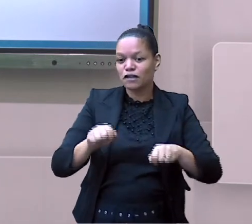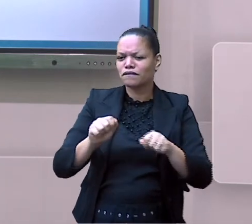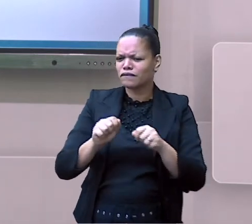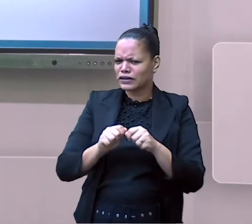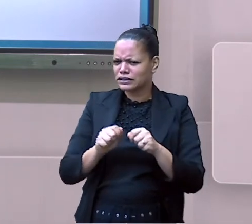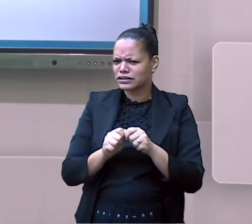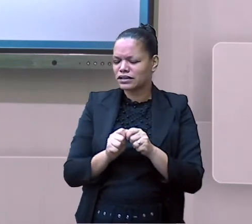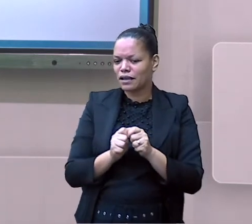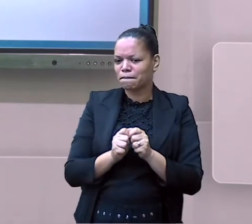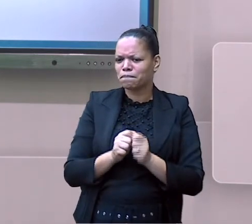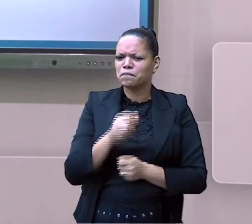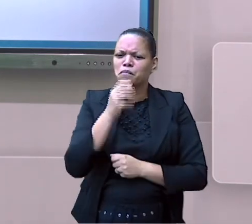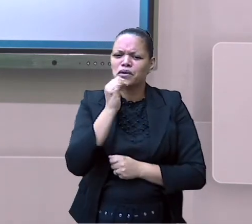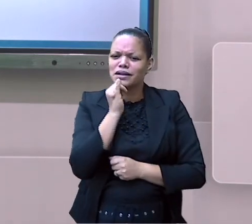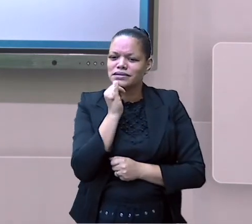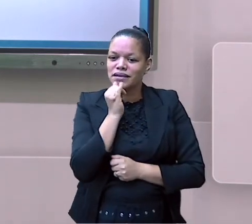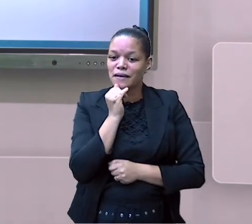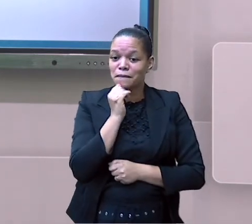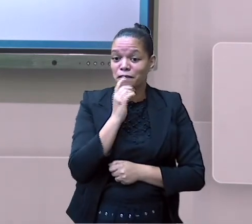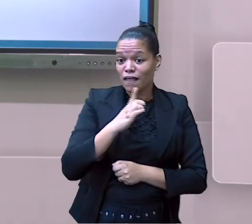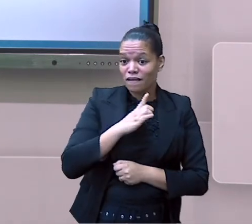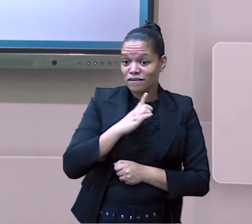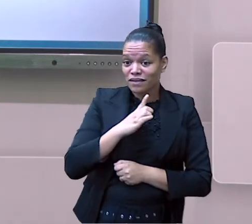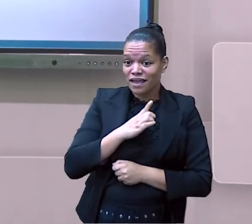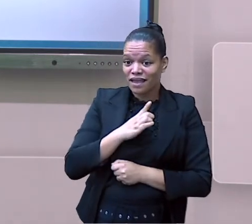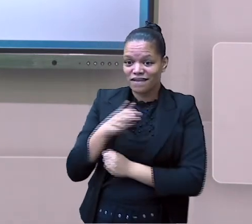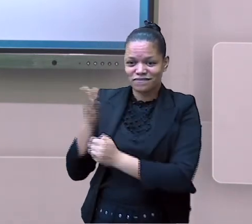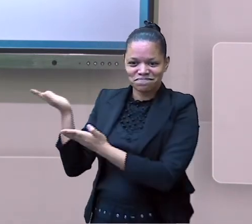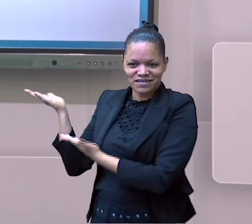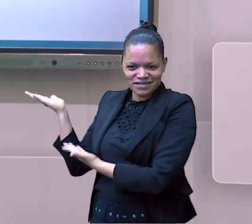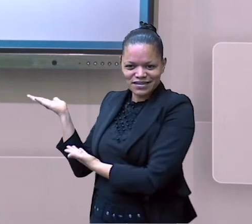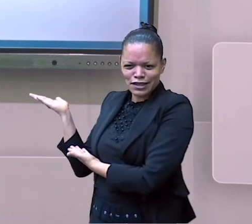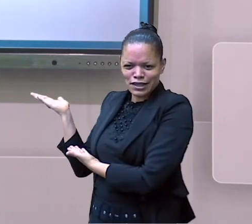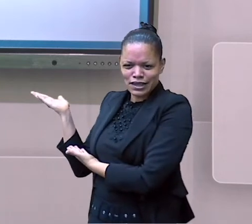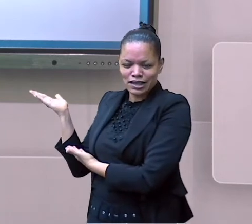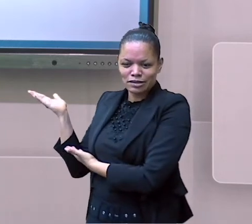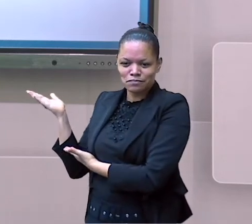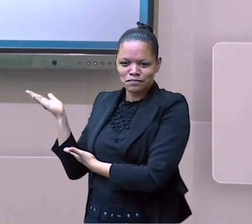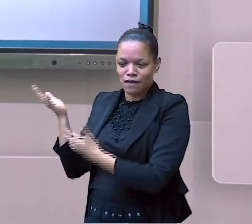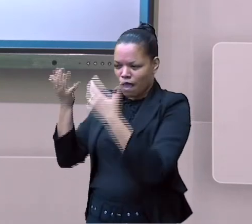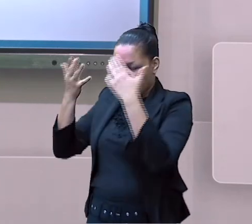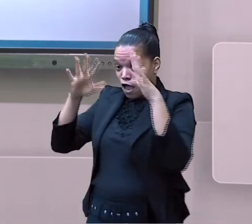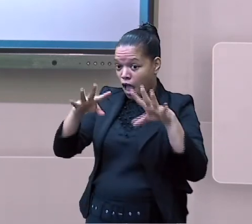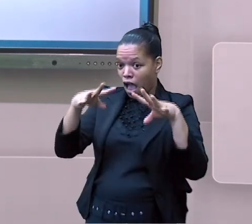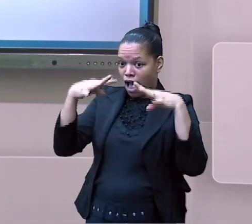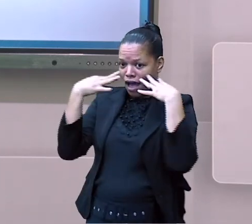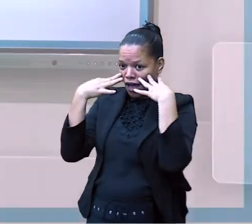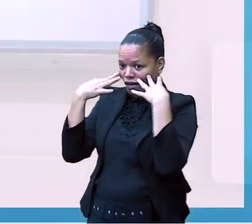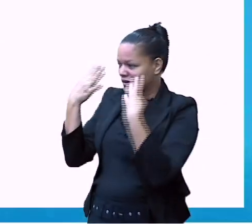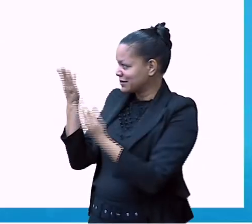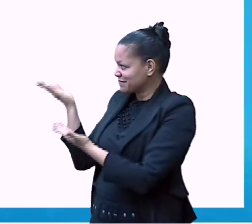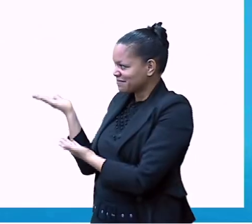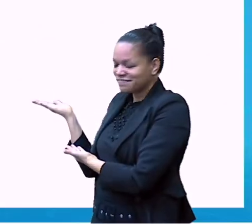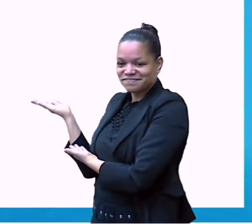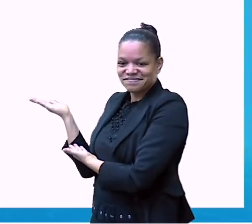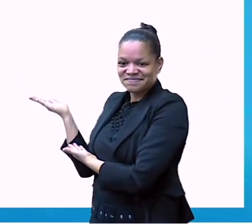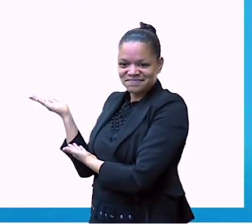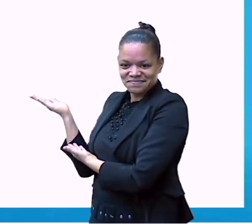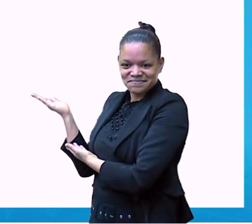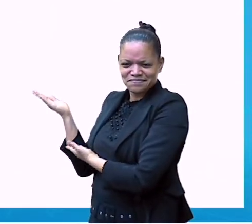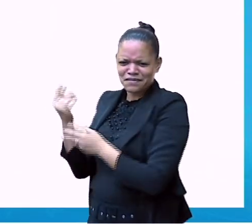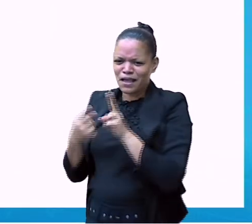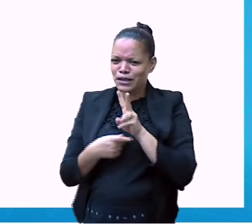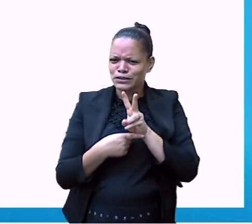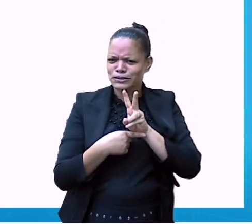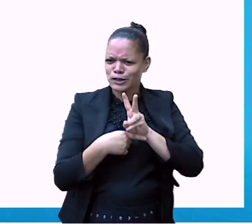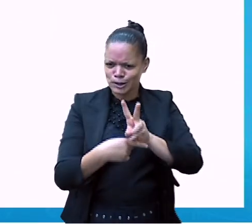montei um aqui para você ter uma noção, e você pode conferir o seu com o meu, e você vai ver que